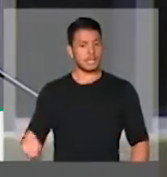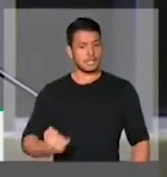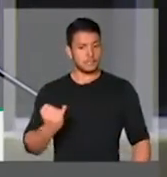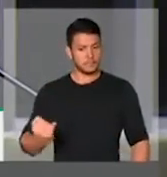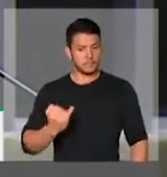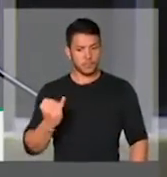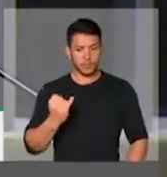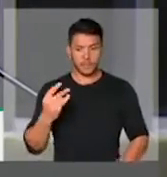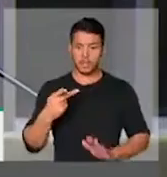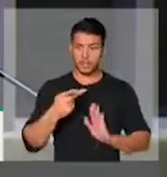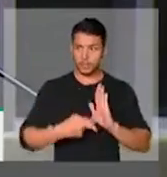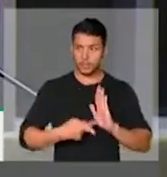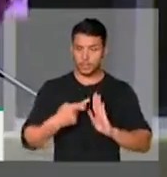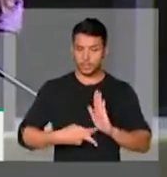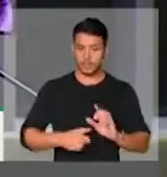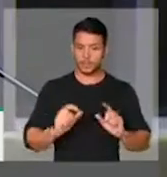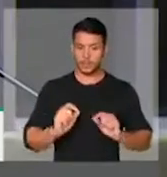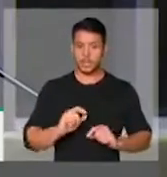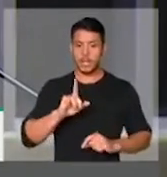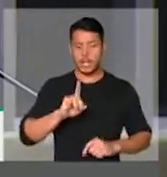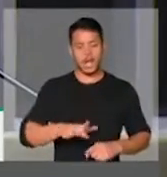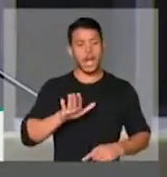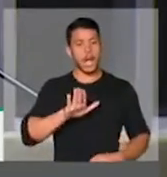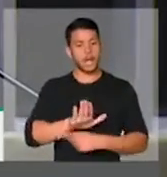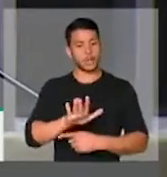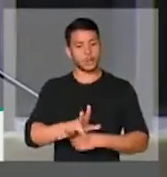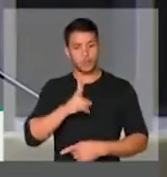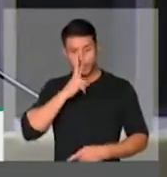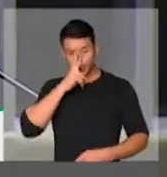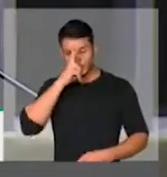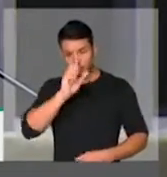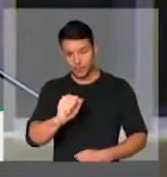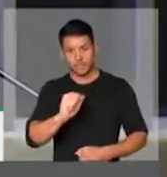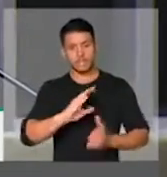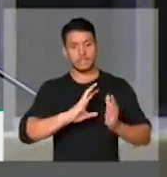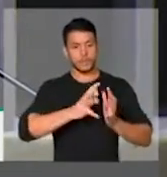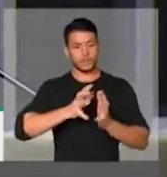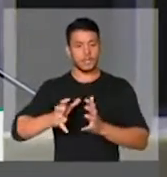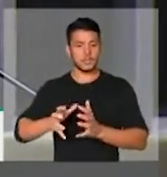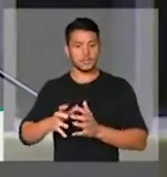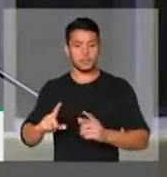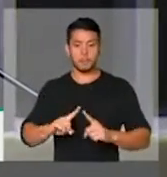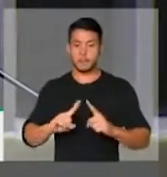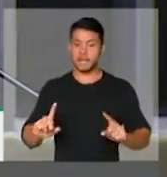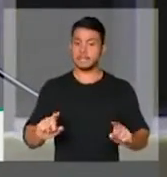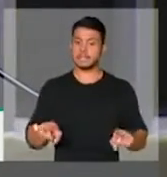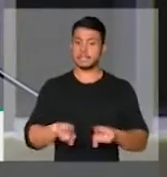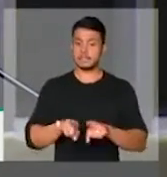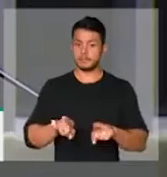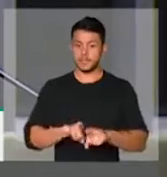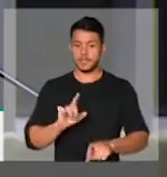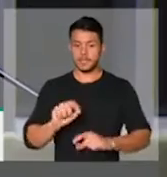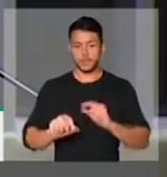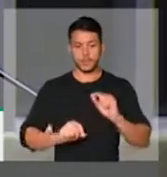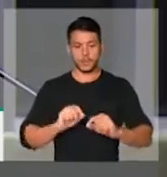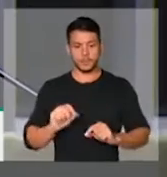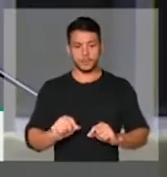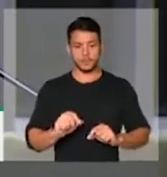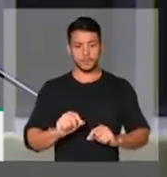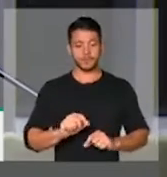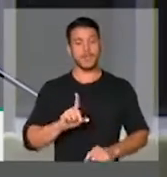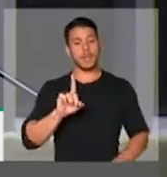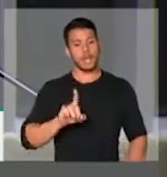como esse aqui para o fortalecimento dos partidos, mas acima de tudo também